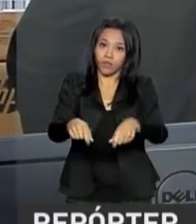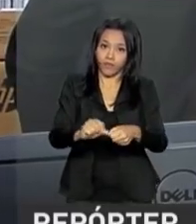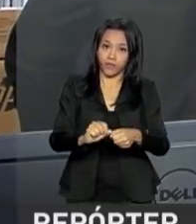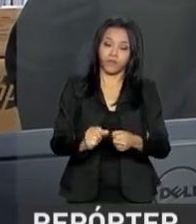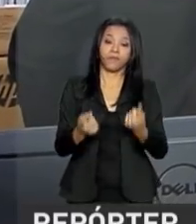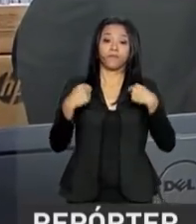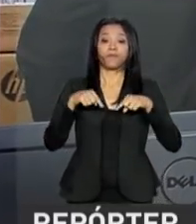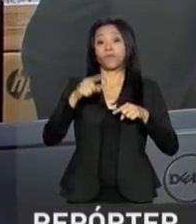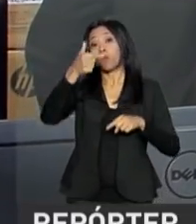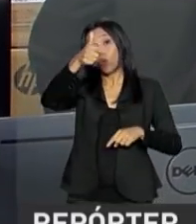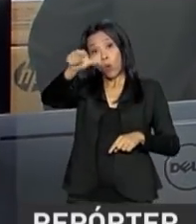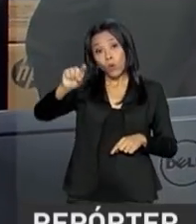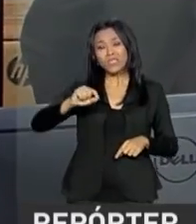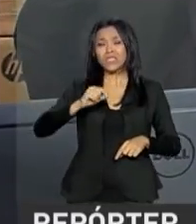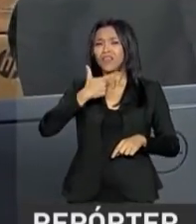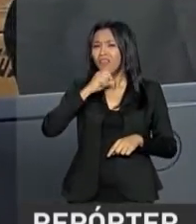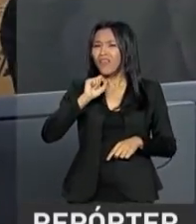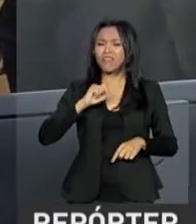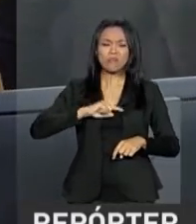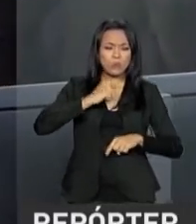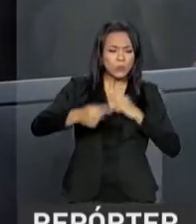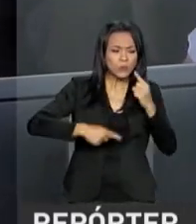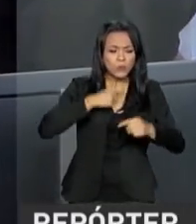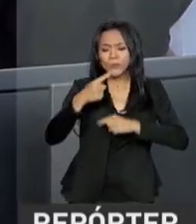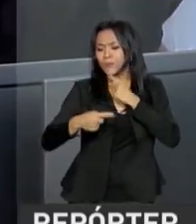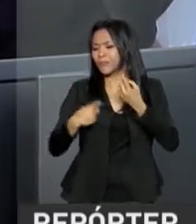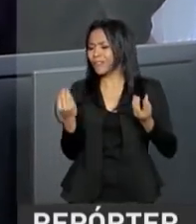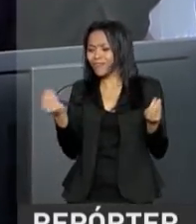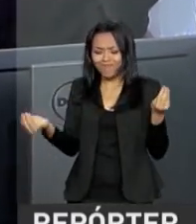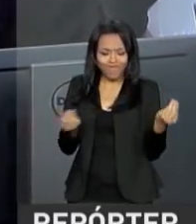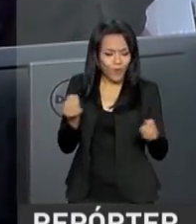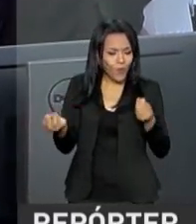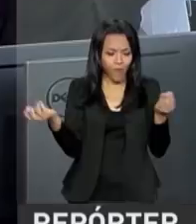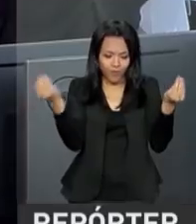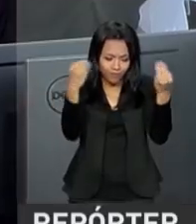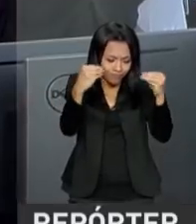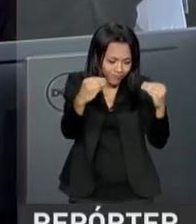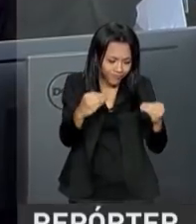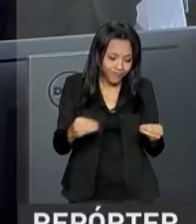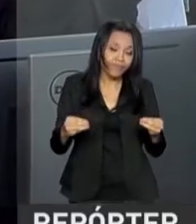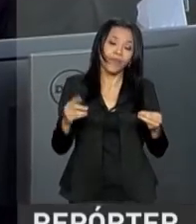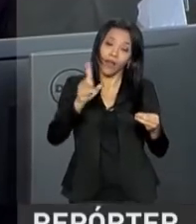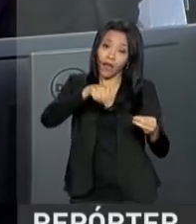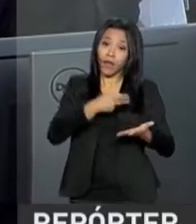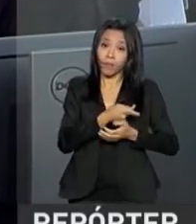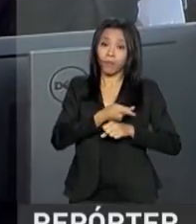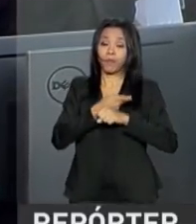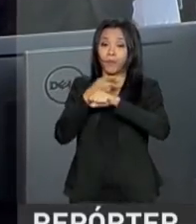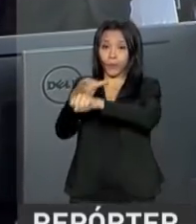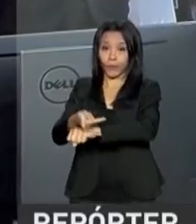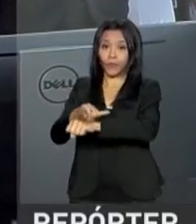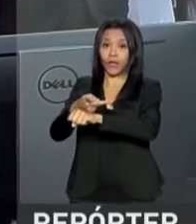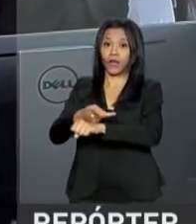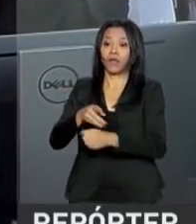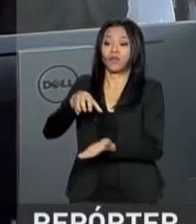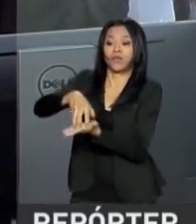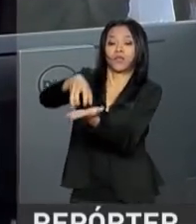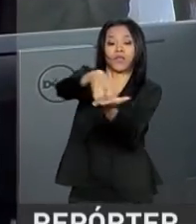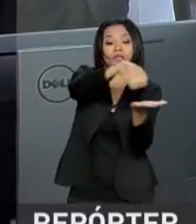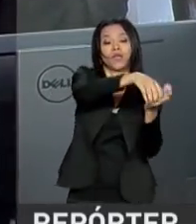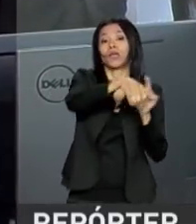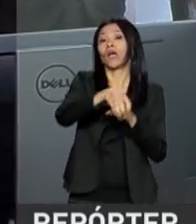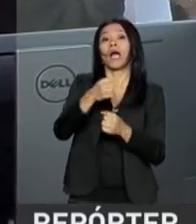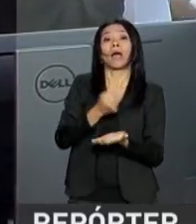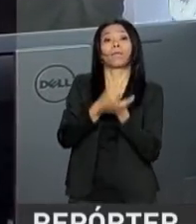uma alternativa para quem tem dúvidas sobre como preencher a declaração do imposto de renda é procurar um dos núcleos de apoio contábil e